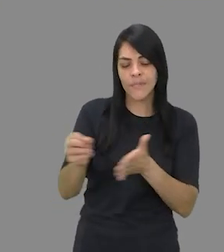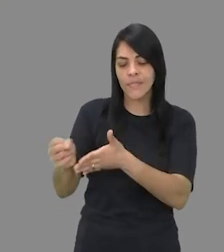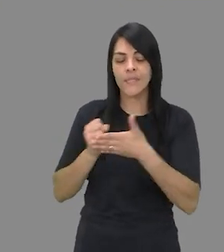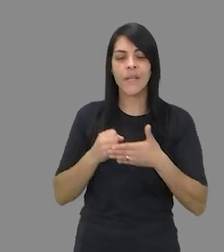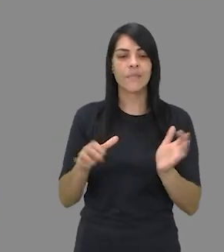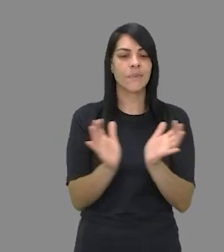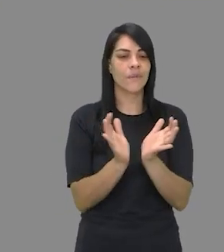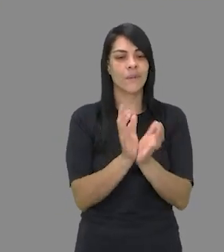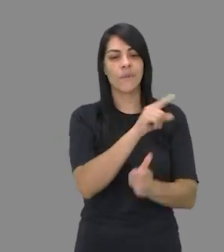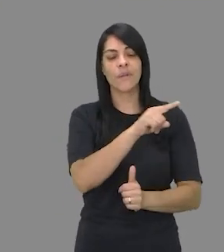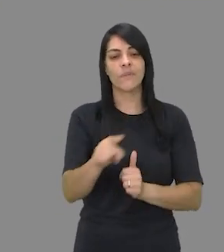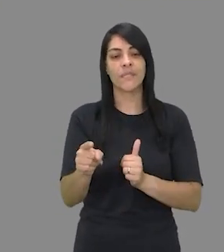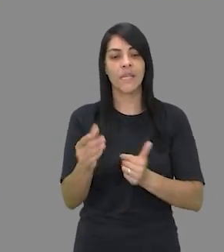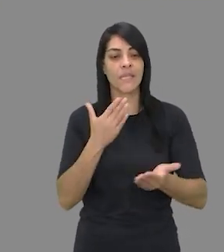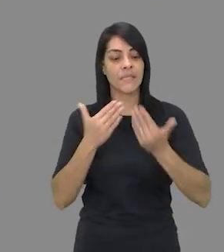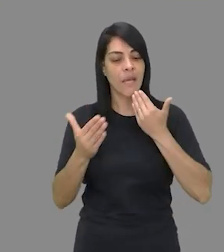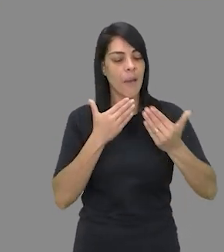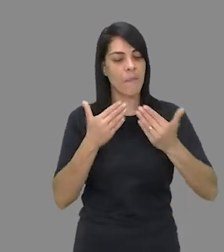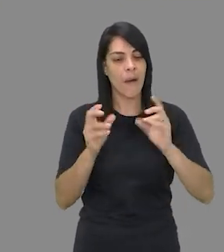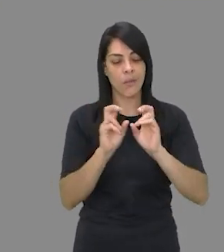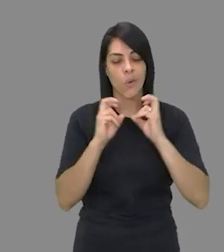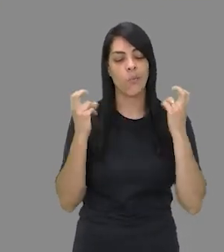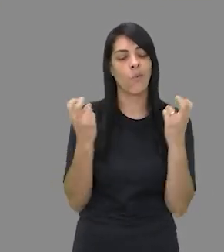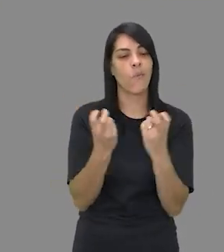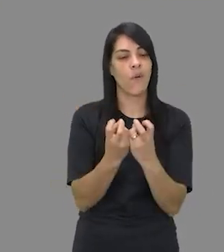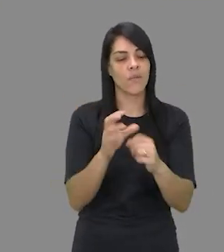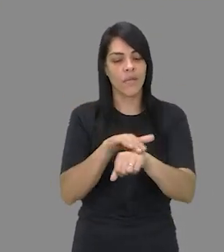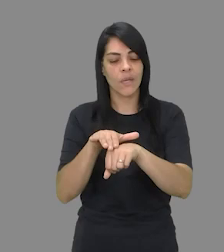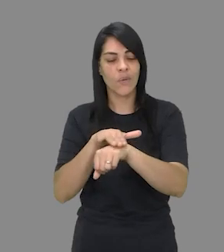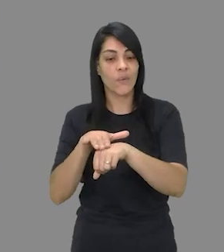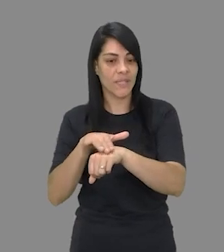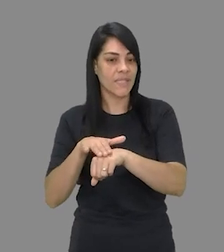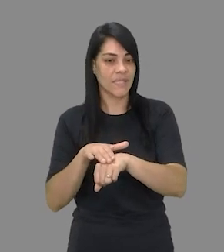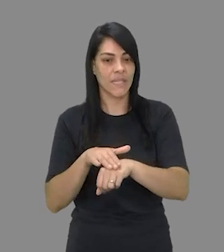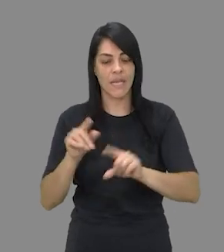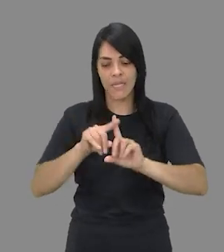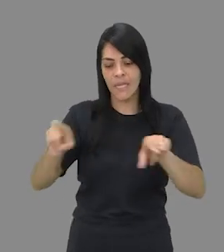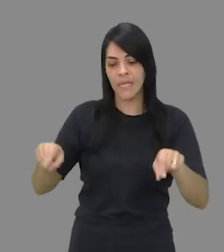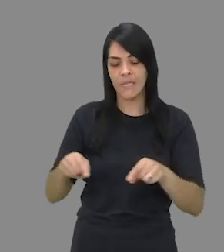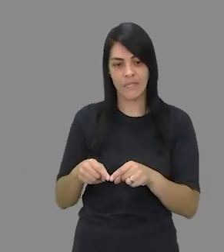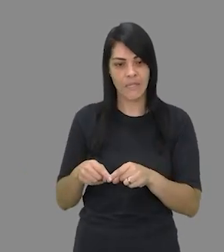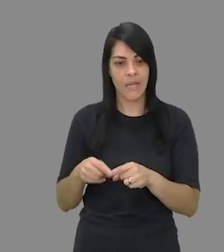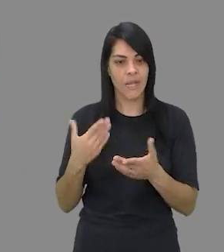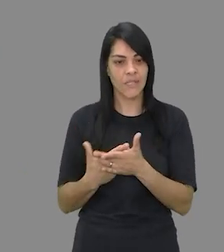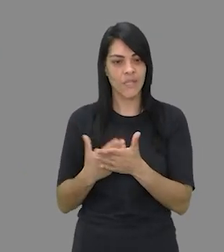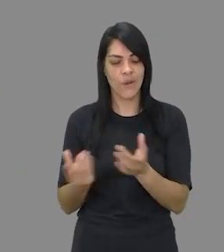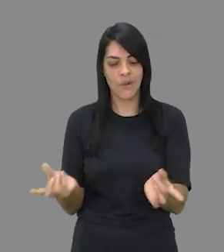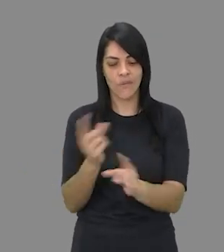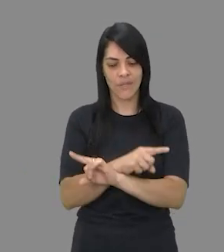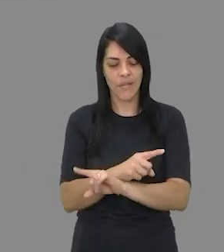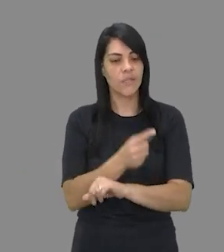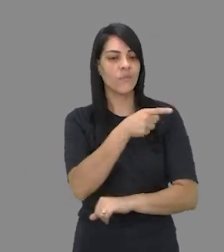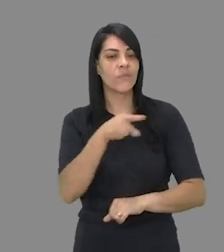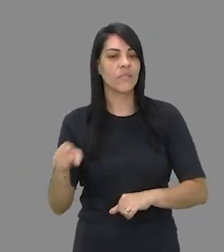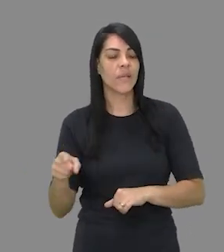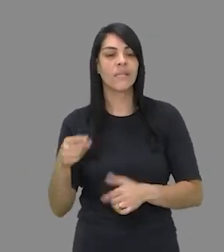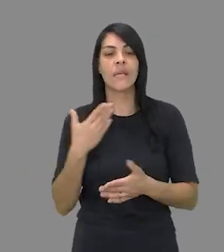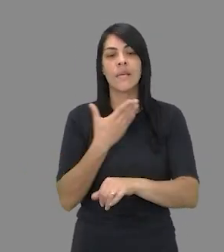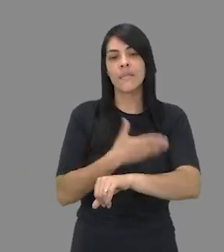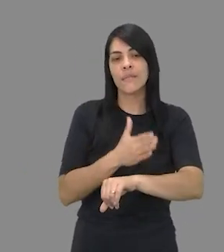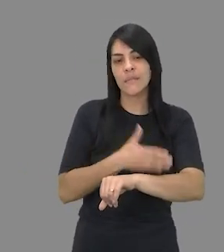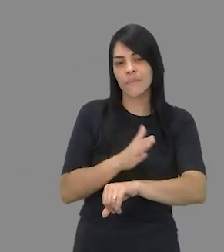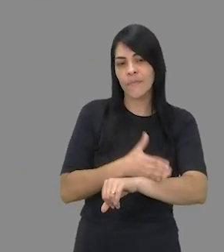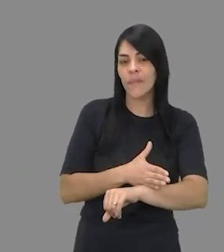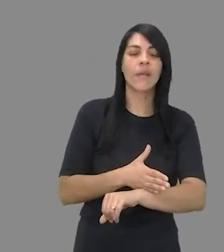para que vocês debatam em roda de conversa, ou como sala de aula invertida, onde você se prepara e